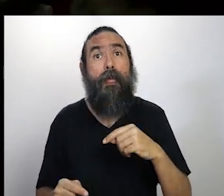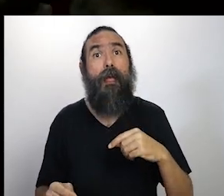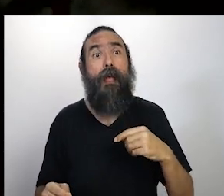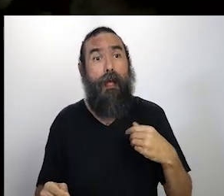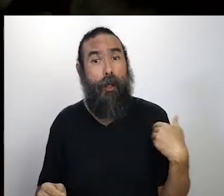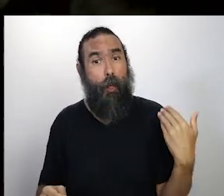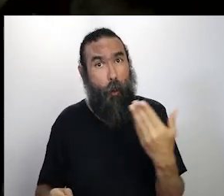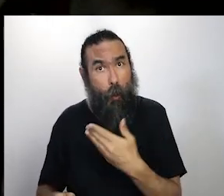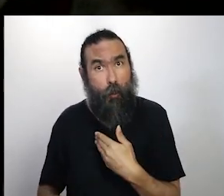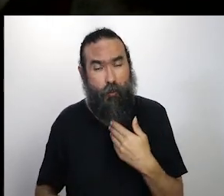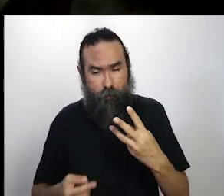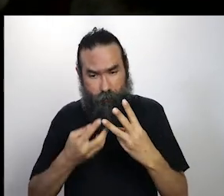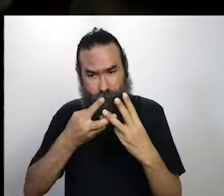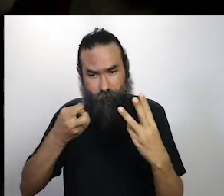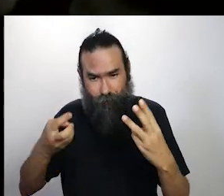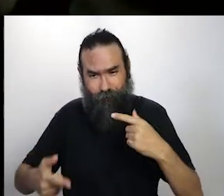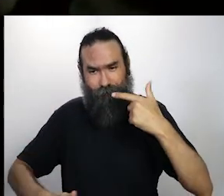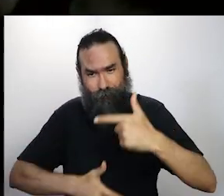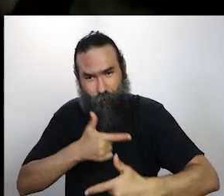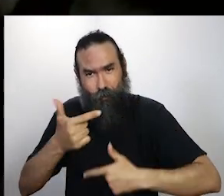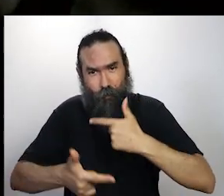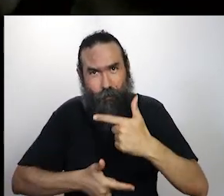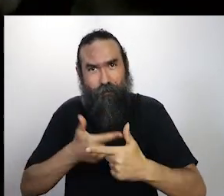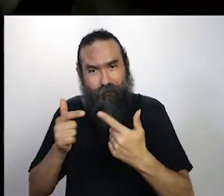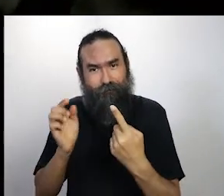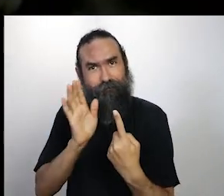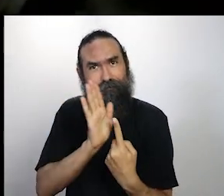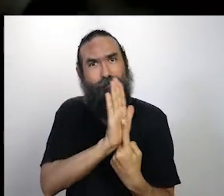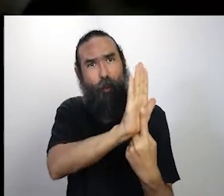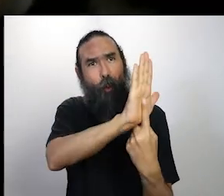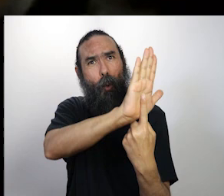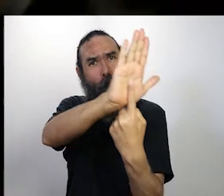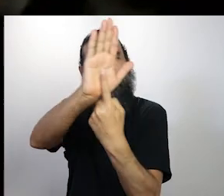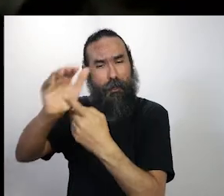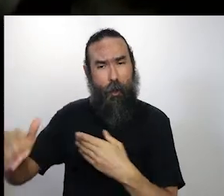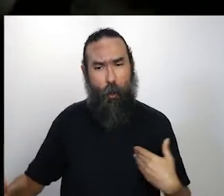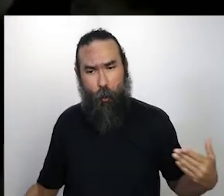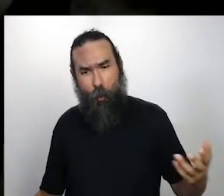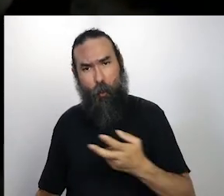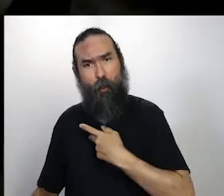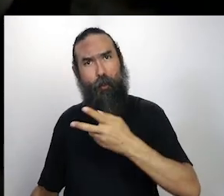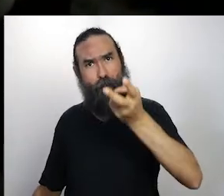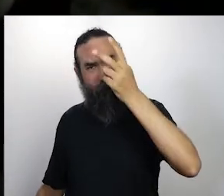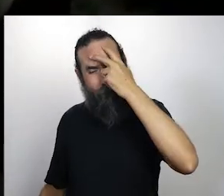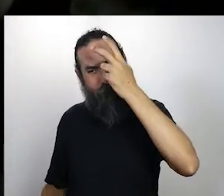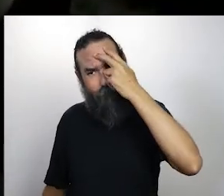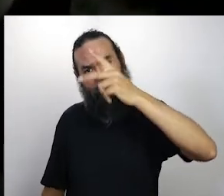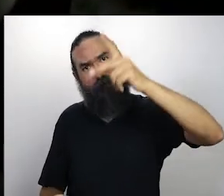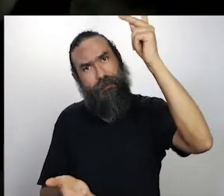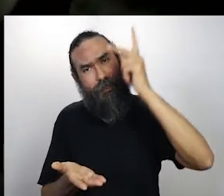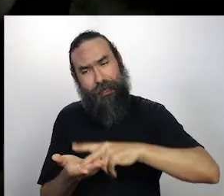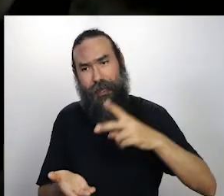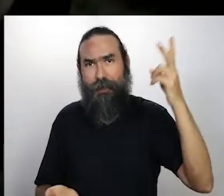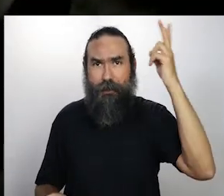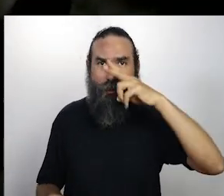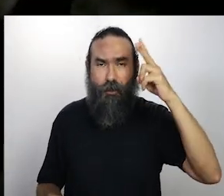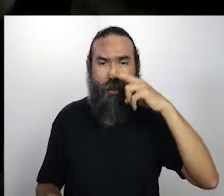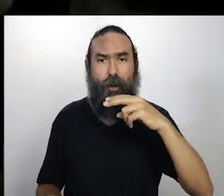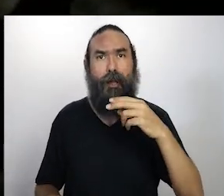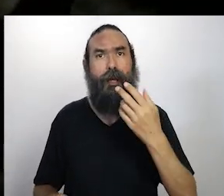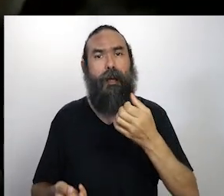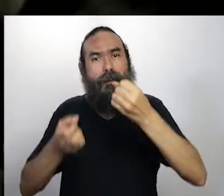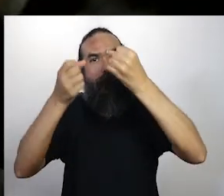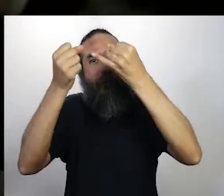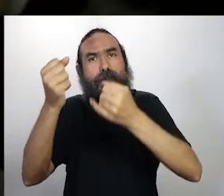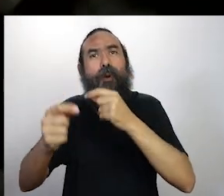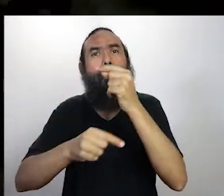a realidade, né, do que vai acontecer no mundo, se a sociedade não indígena não escutar nós, os povos indígenas, se eles